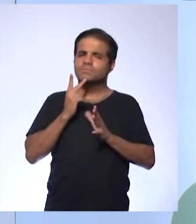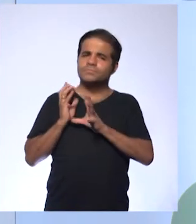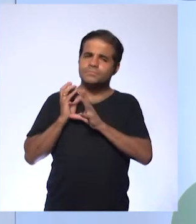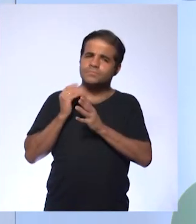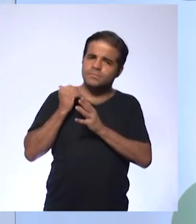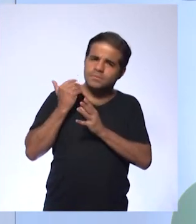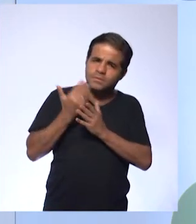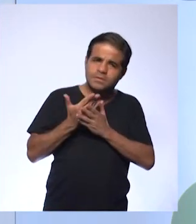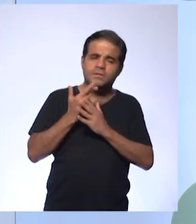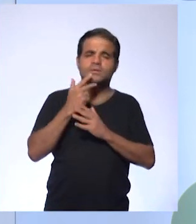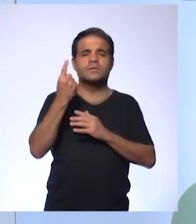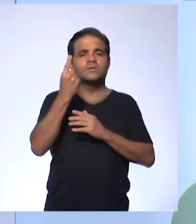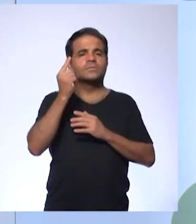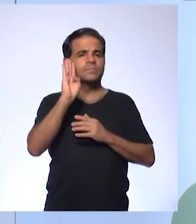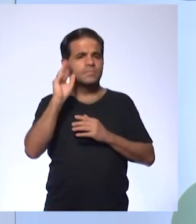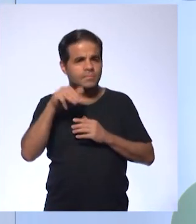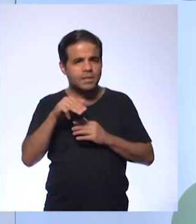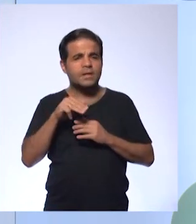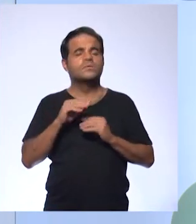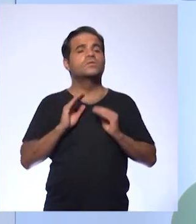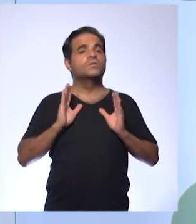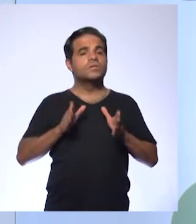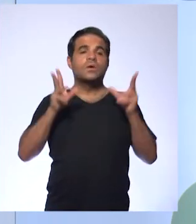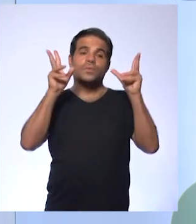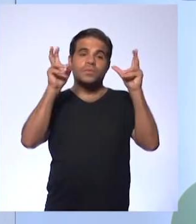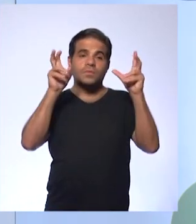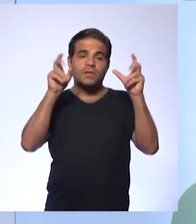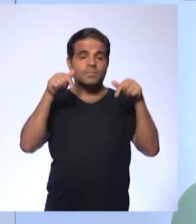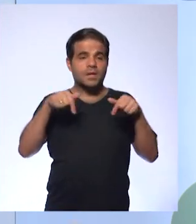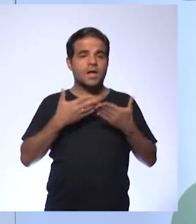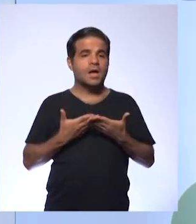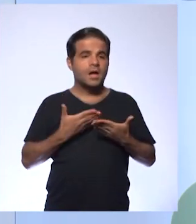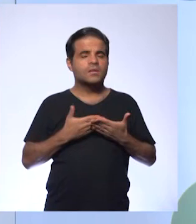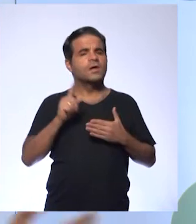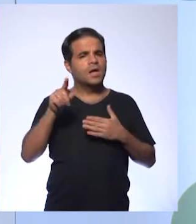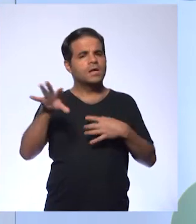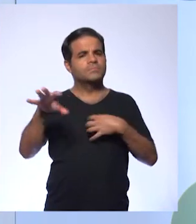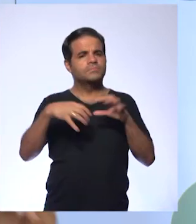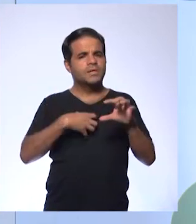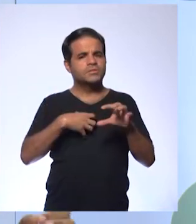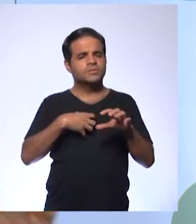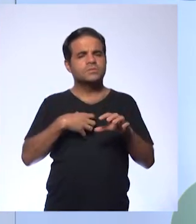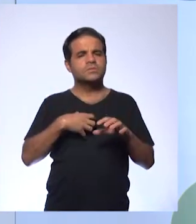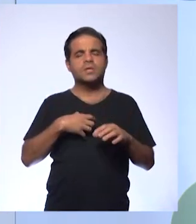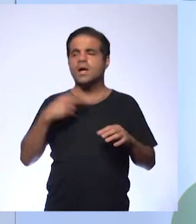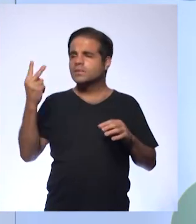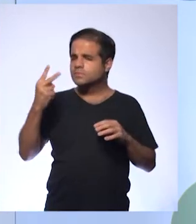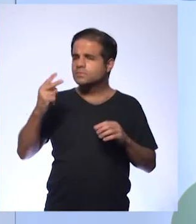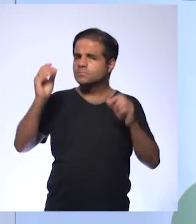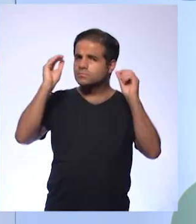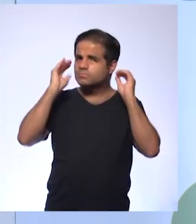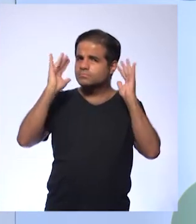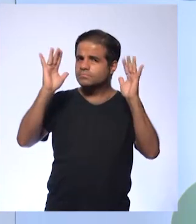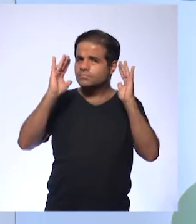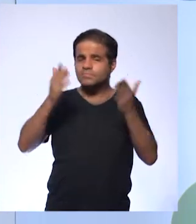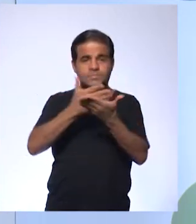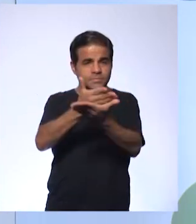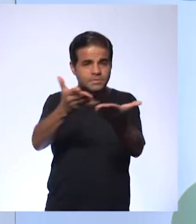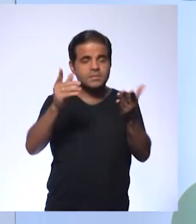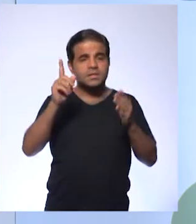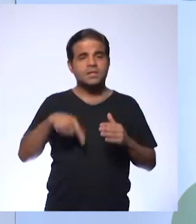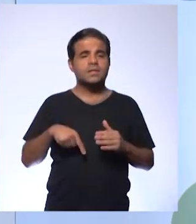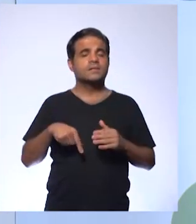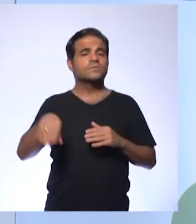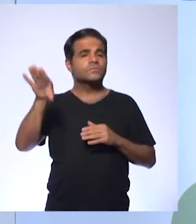o começo do primeiro bimestre. E já que o tema da nossa aula é empatia, a segunda reflexão de vocês é a respeito